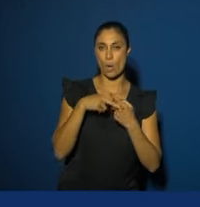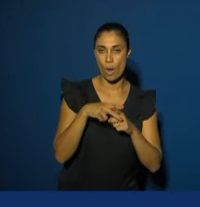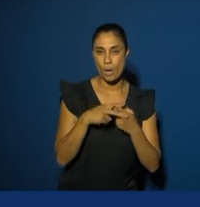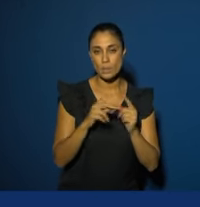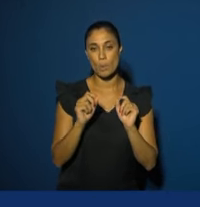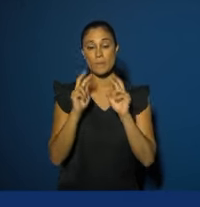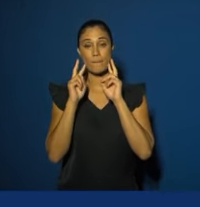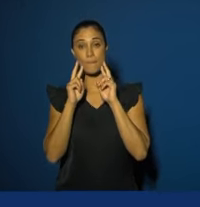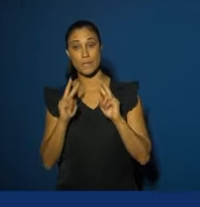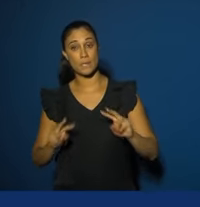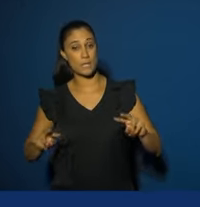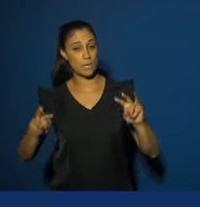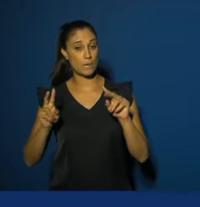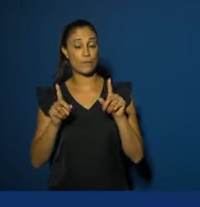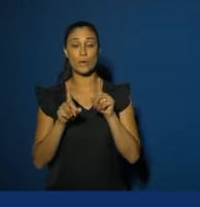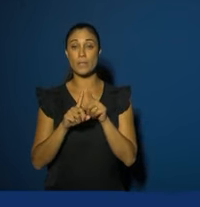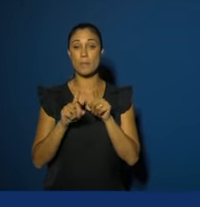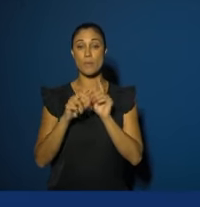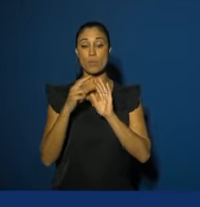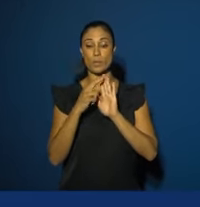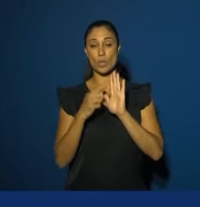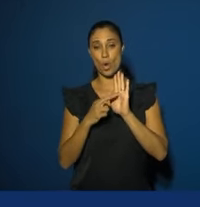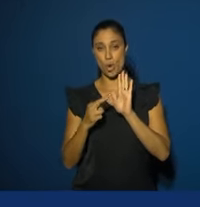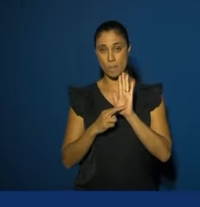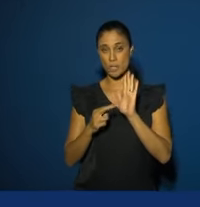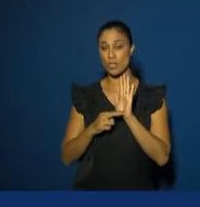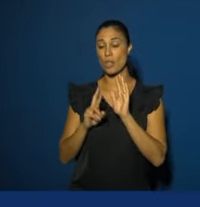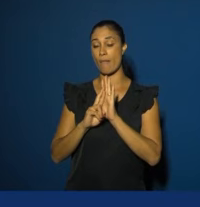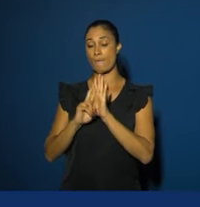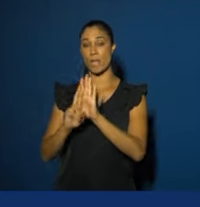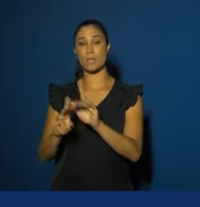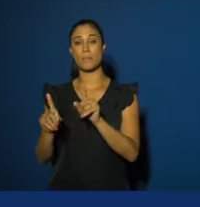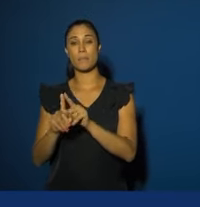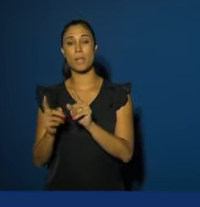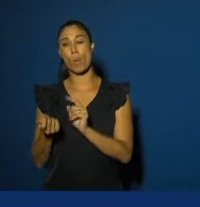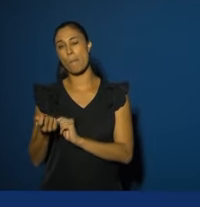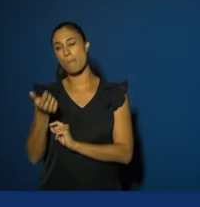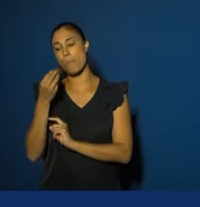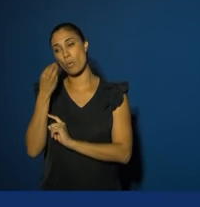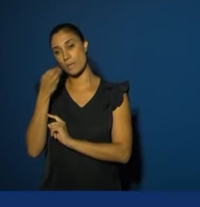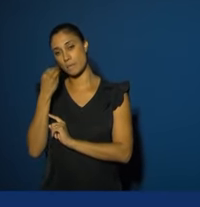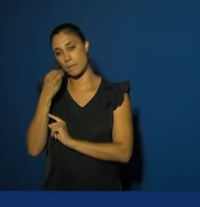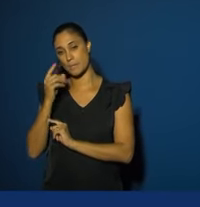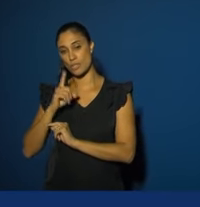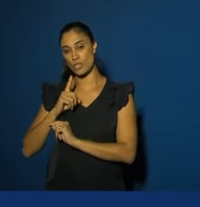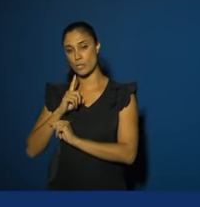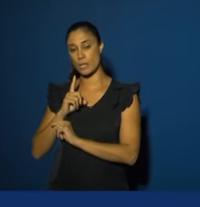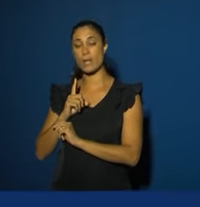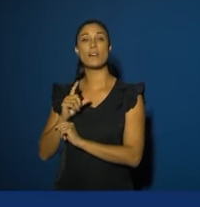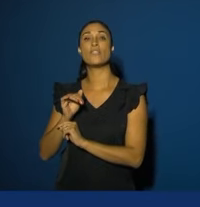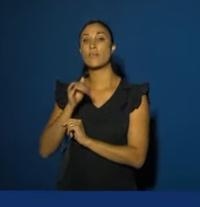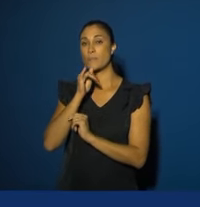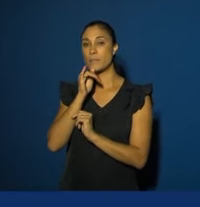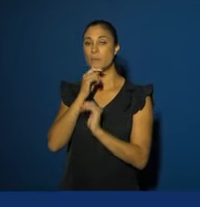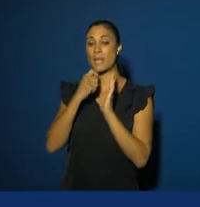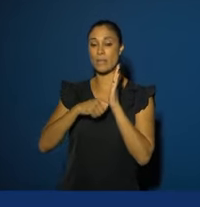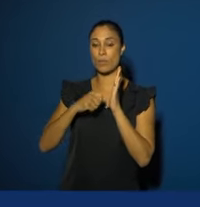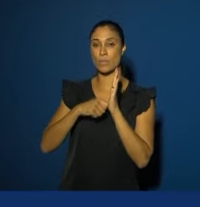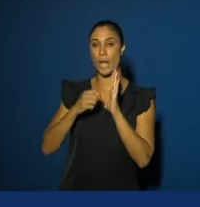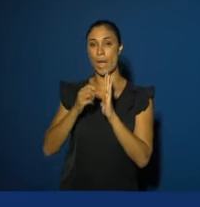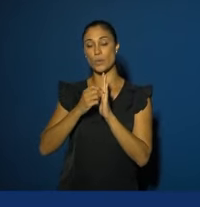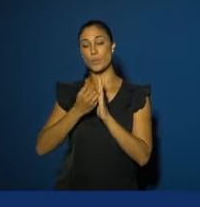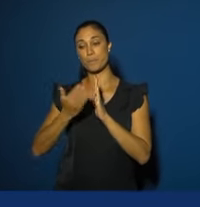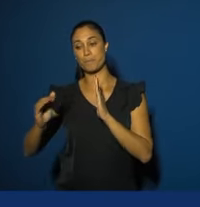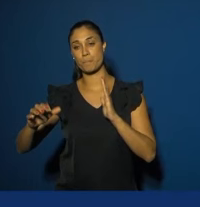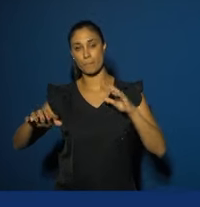um pouco mais visível inclusive com as normas de referência da Ana e mesmo com um pouco de experiência que a gente tem no âmbito das concessões já licitadas e